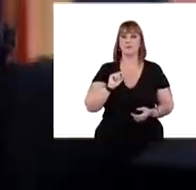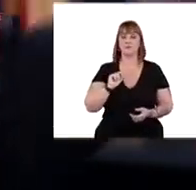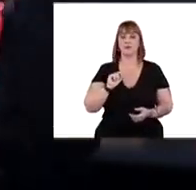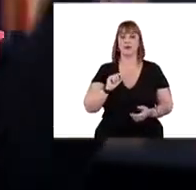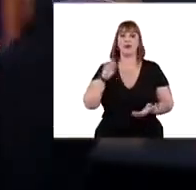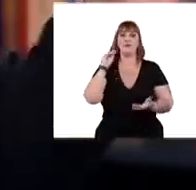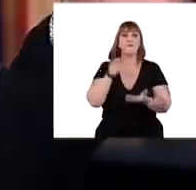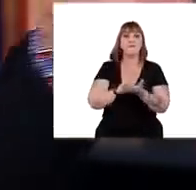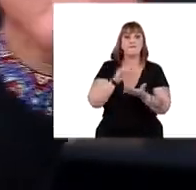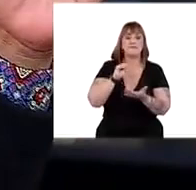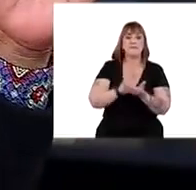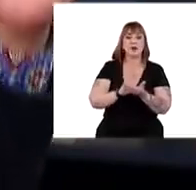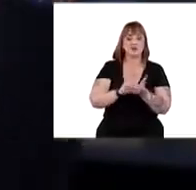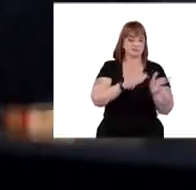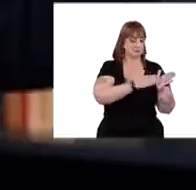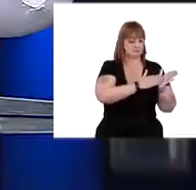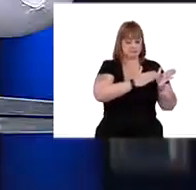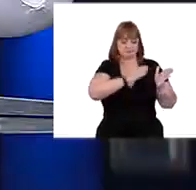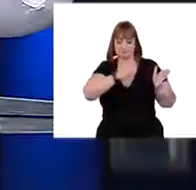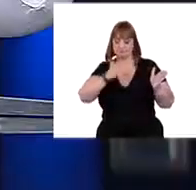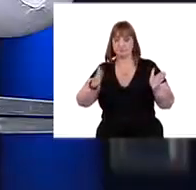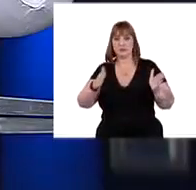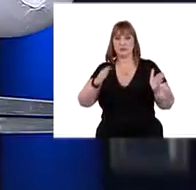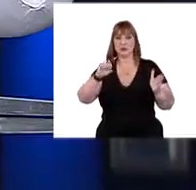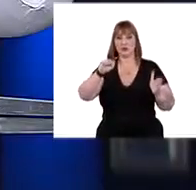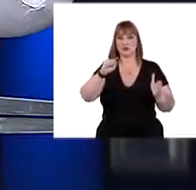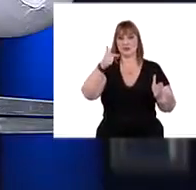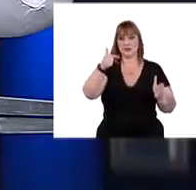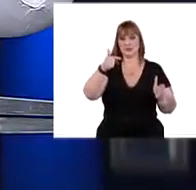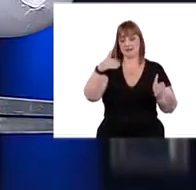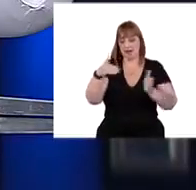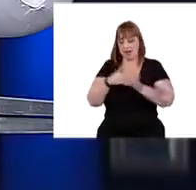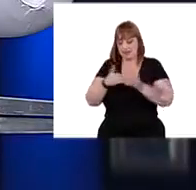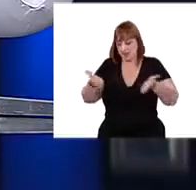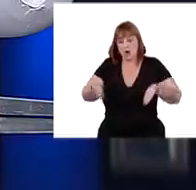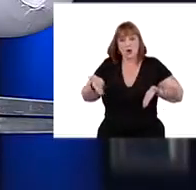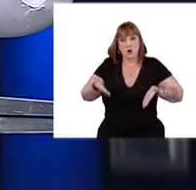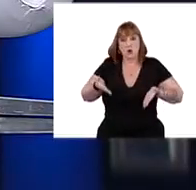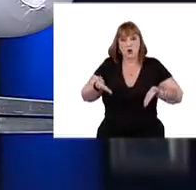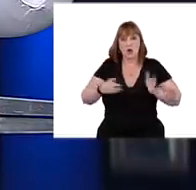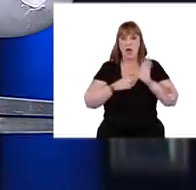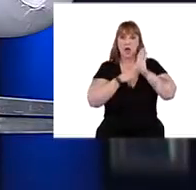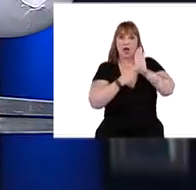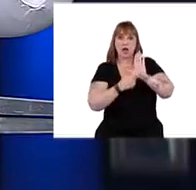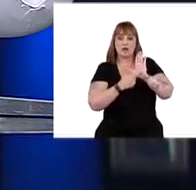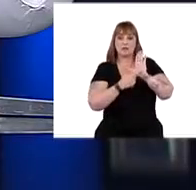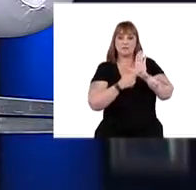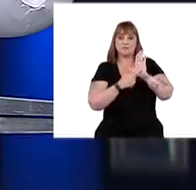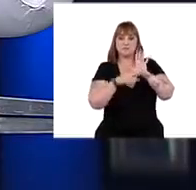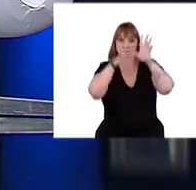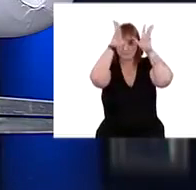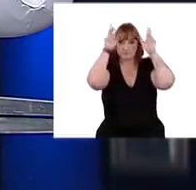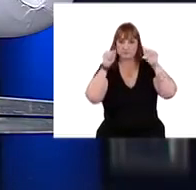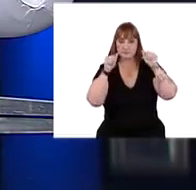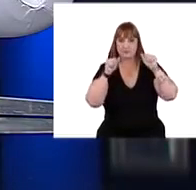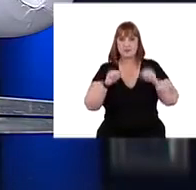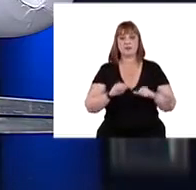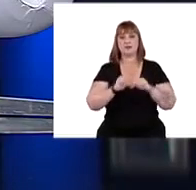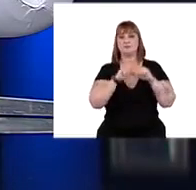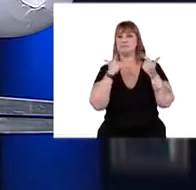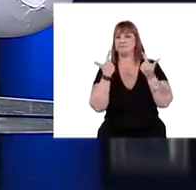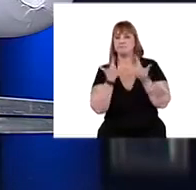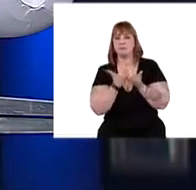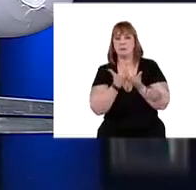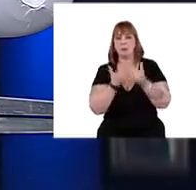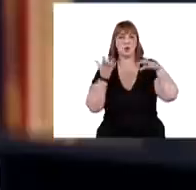essa ausência, nesse período aí todo, né, de 87 até aqui, de um representante indígena, seja na Assembleia Legislativa, seja